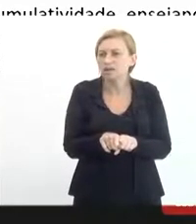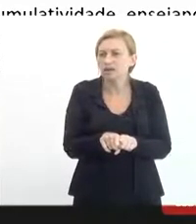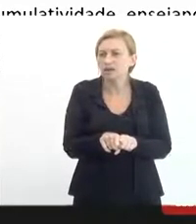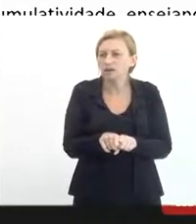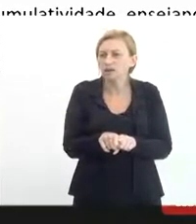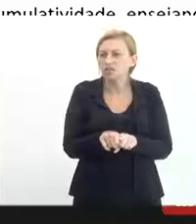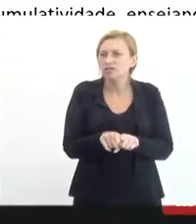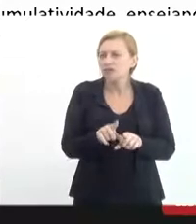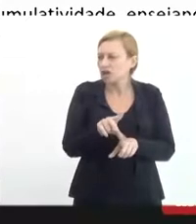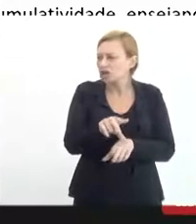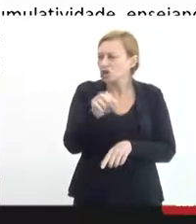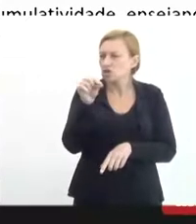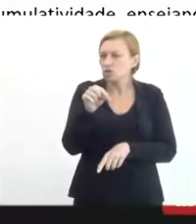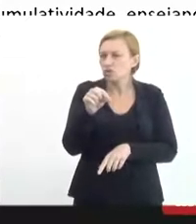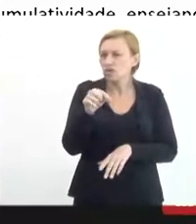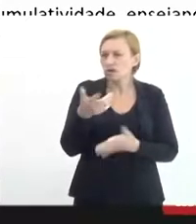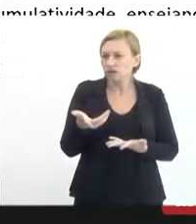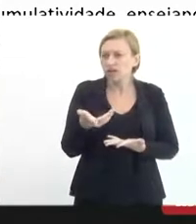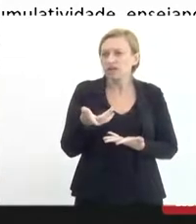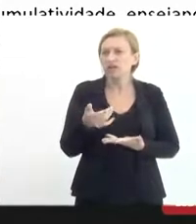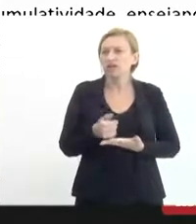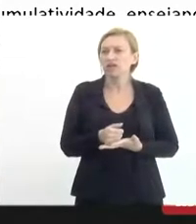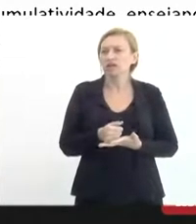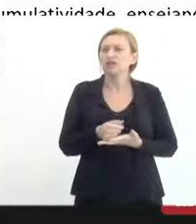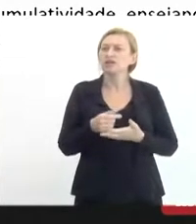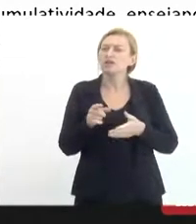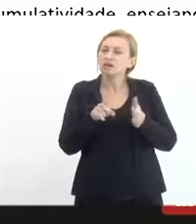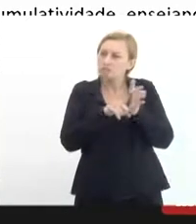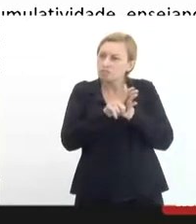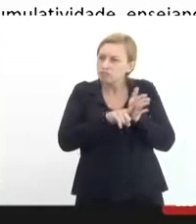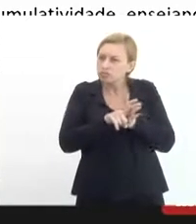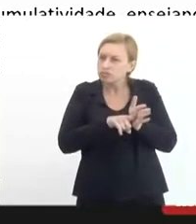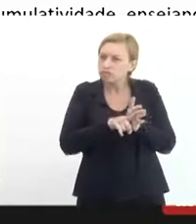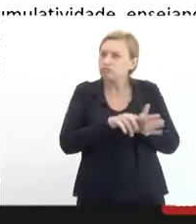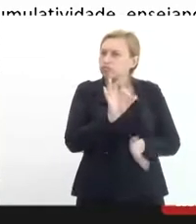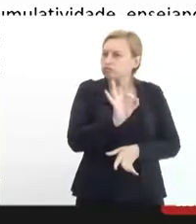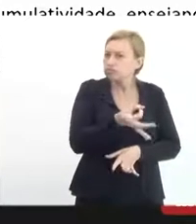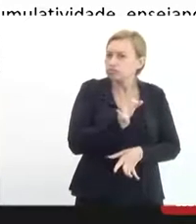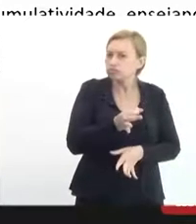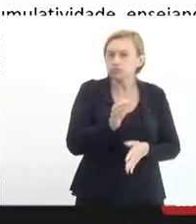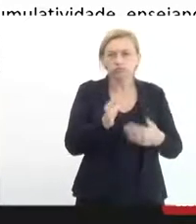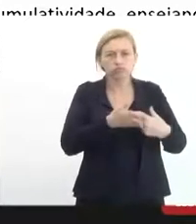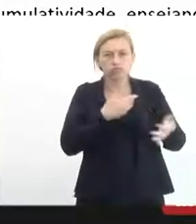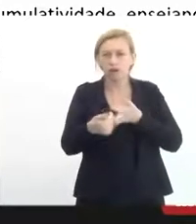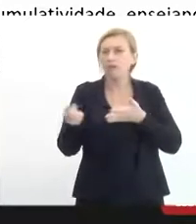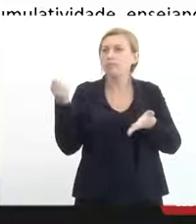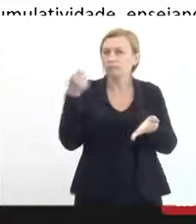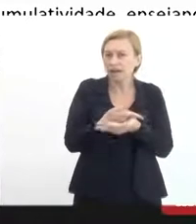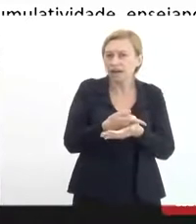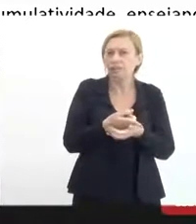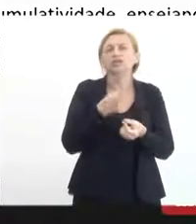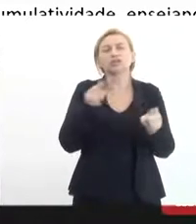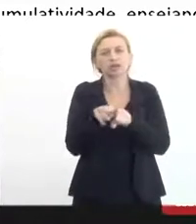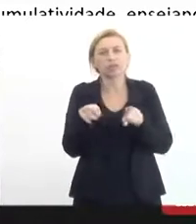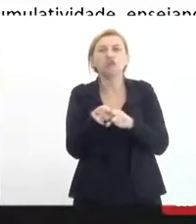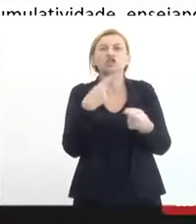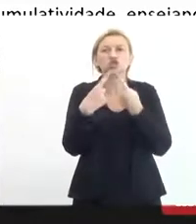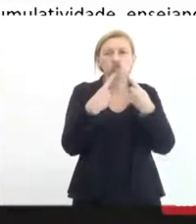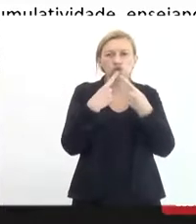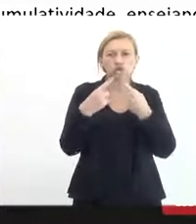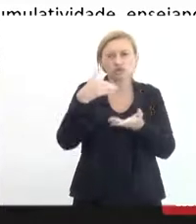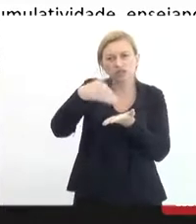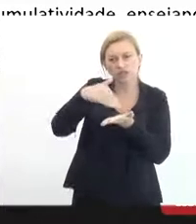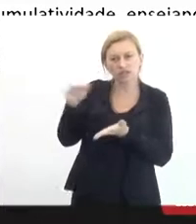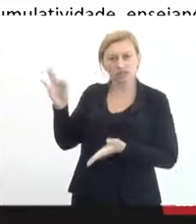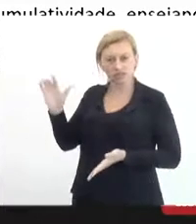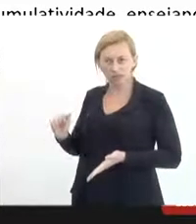essa decisão, e isso tudo é muito bem analisado e justificado antes de qualquer pagamento e, evidentemente, discutido com a Secretaria